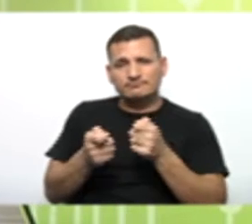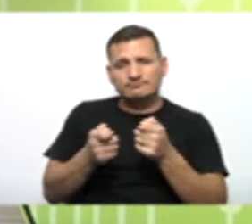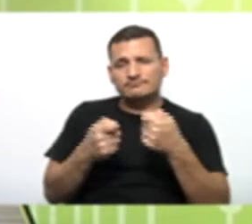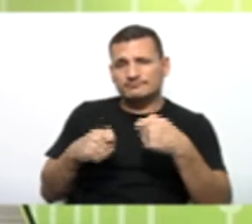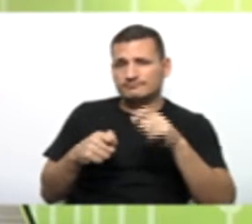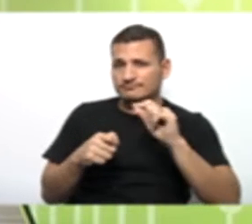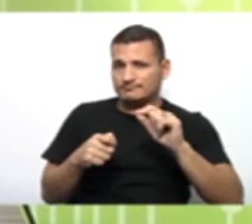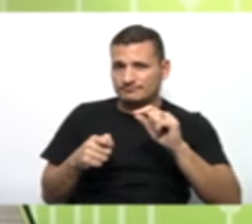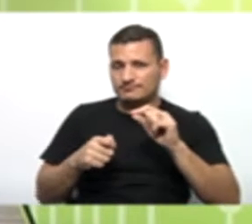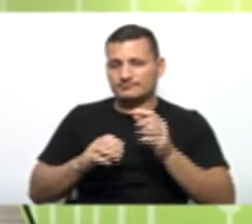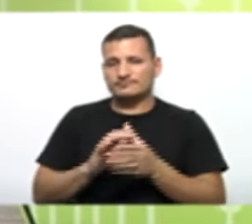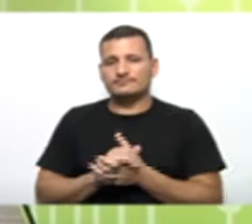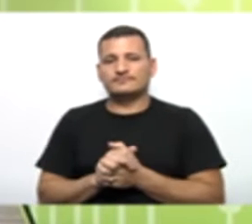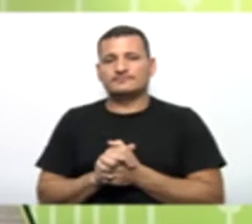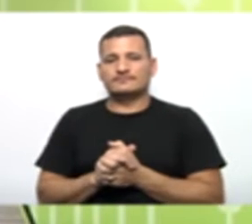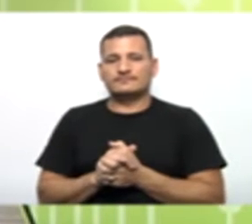precisa